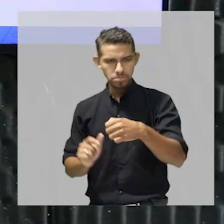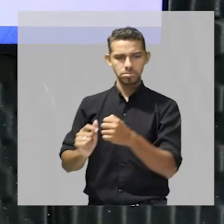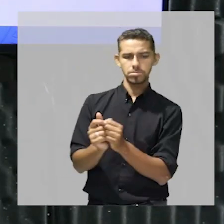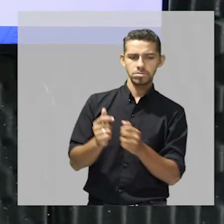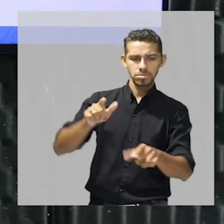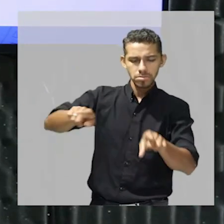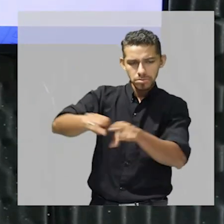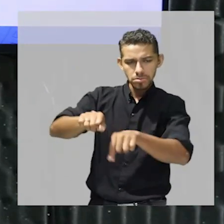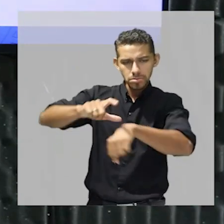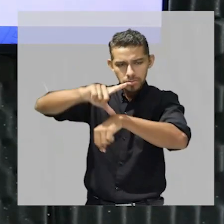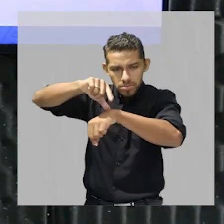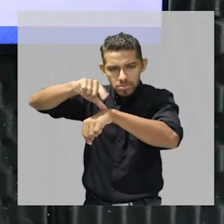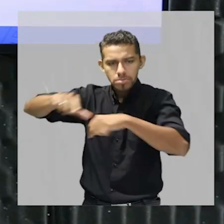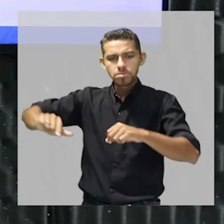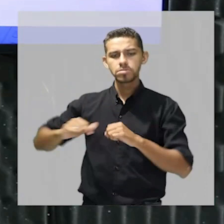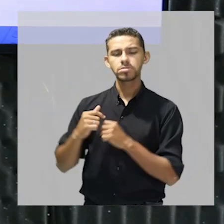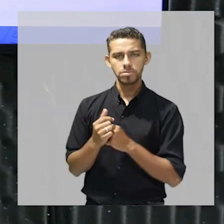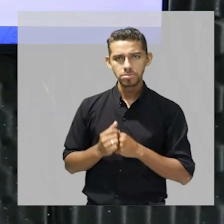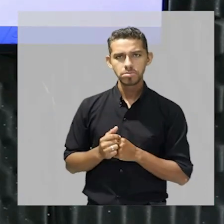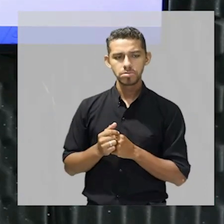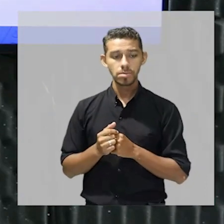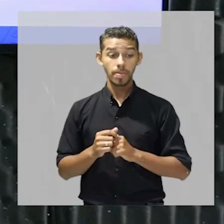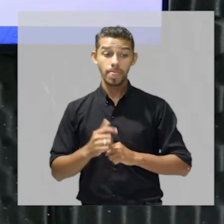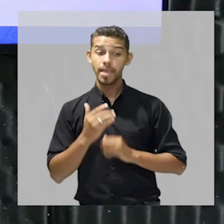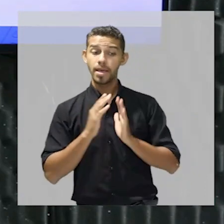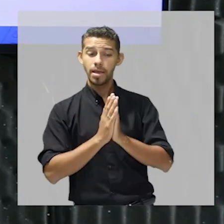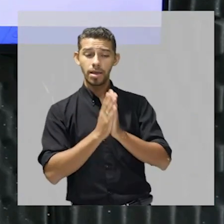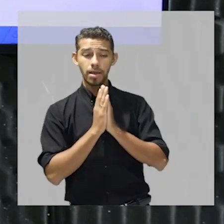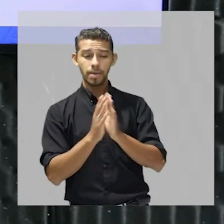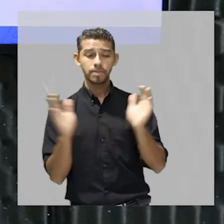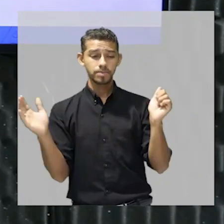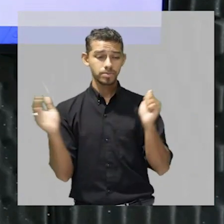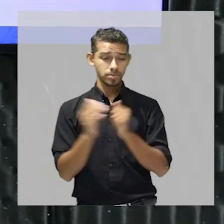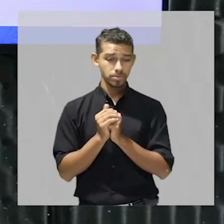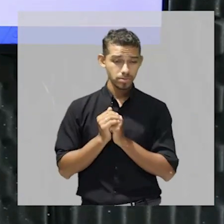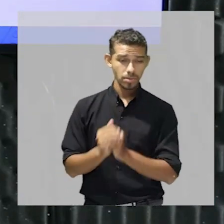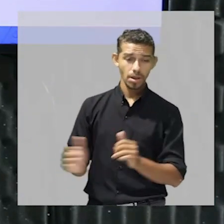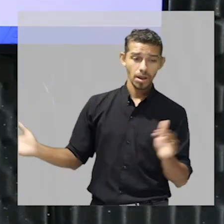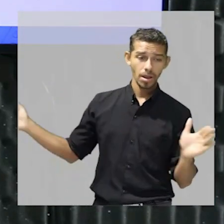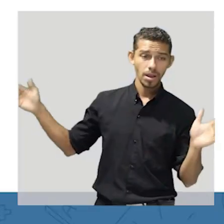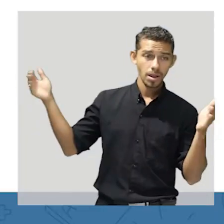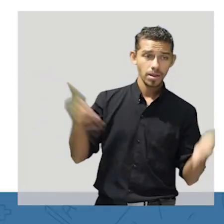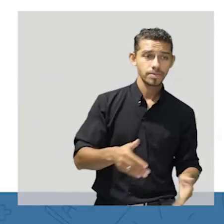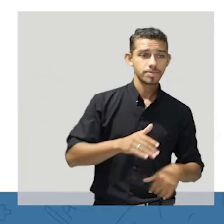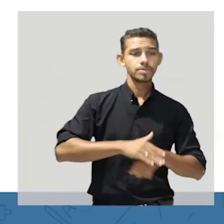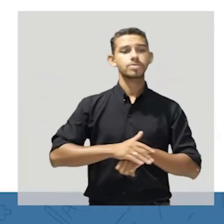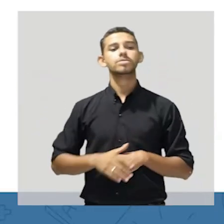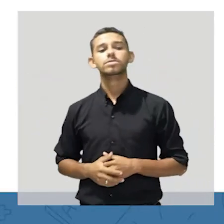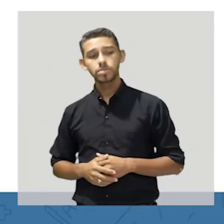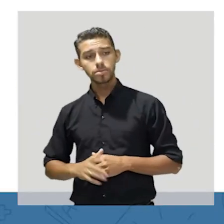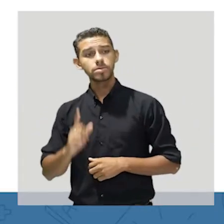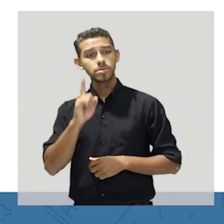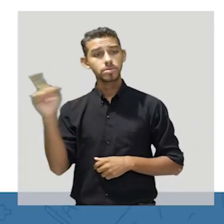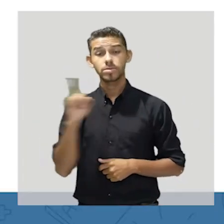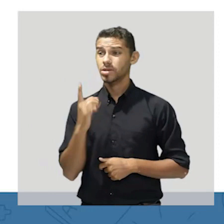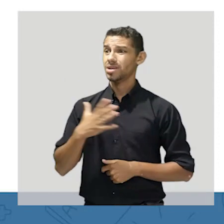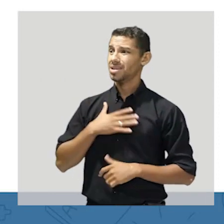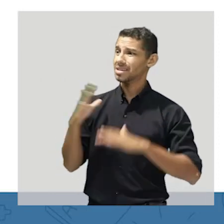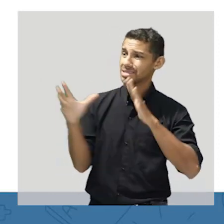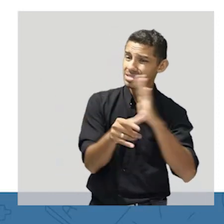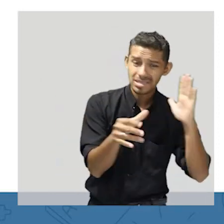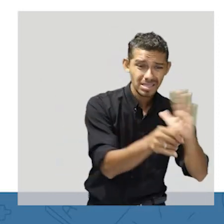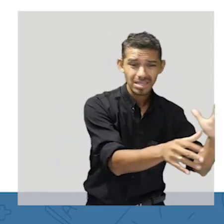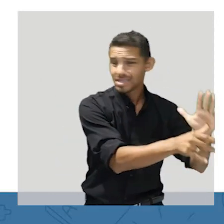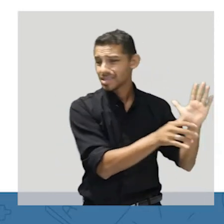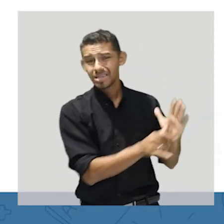pneu gravador rezo até ele chegar cano alto essa onda de assaltos